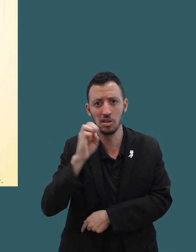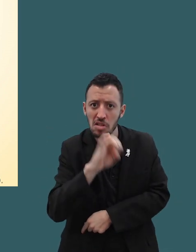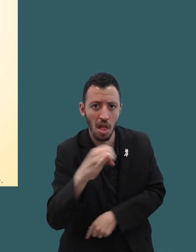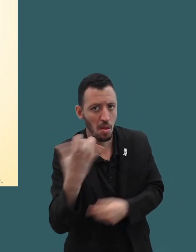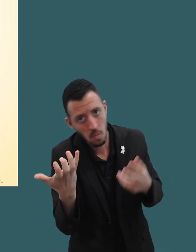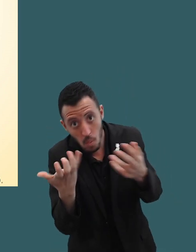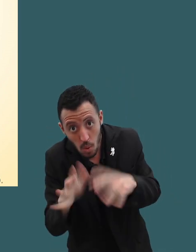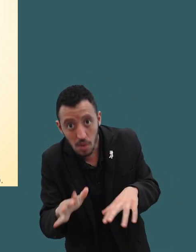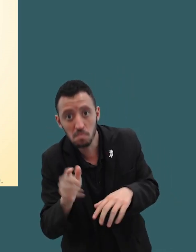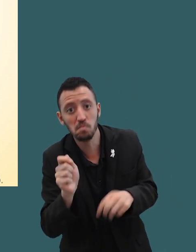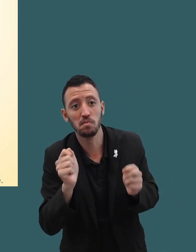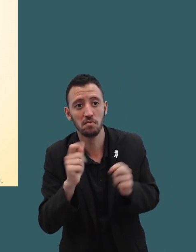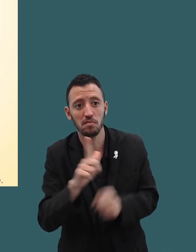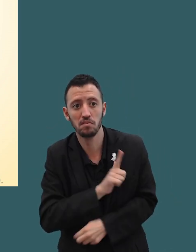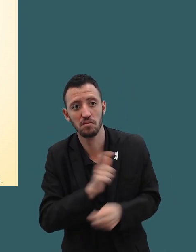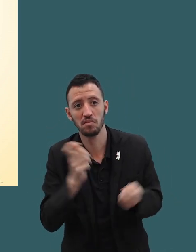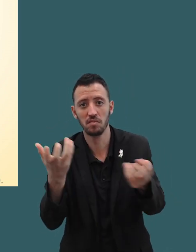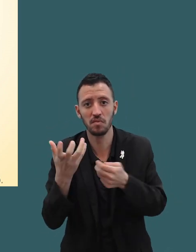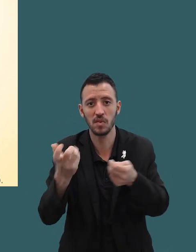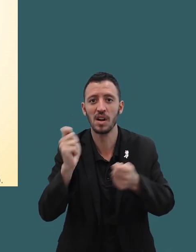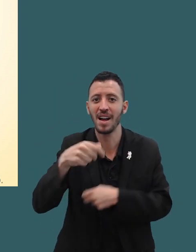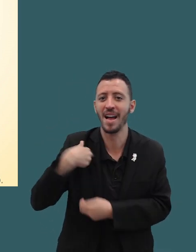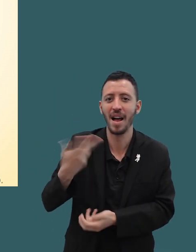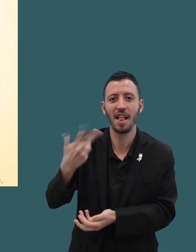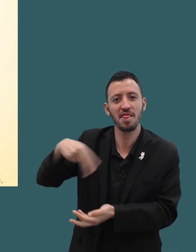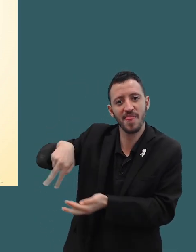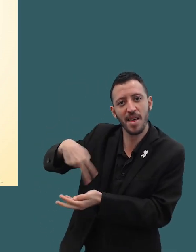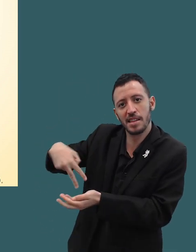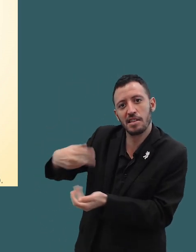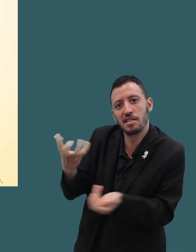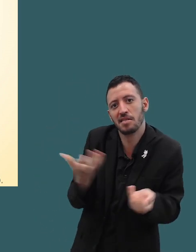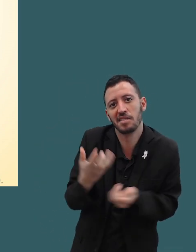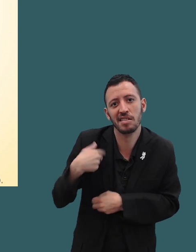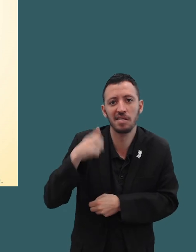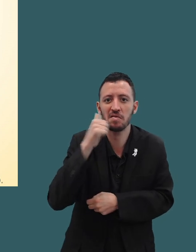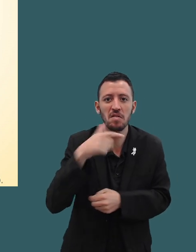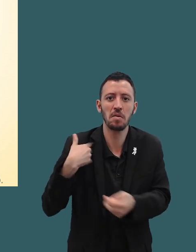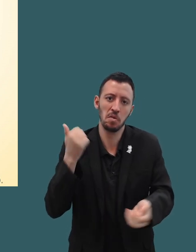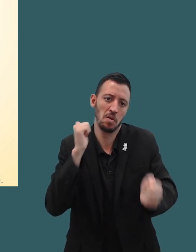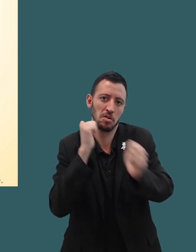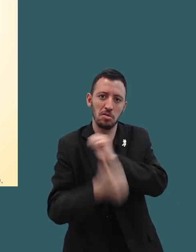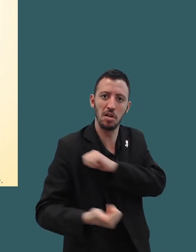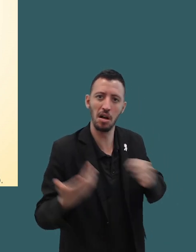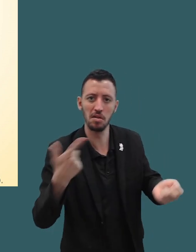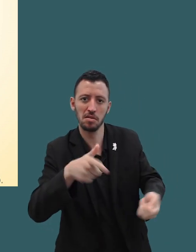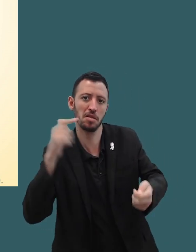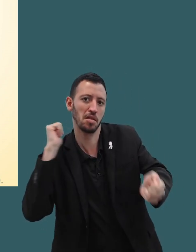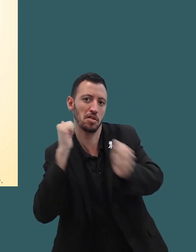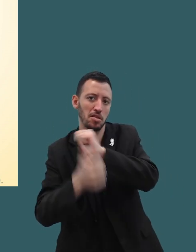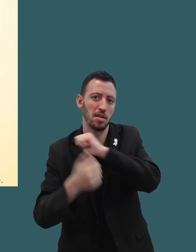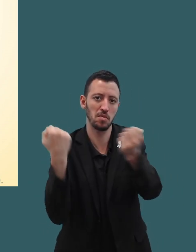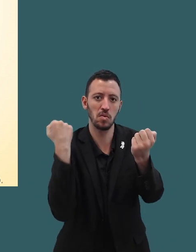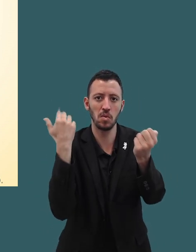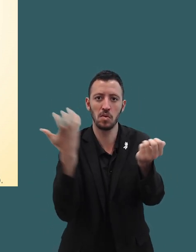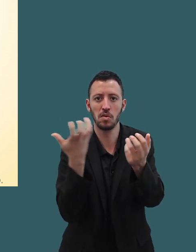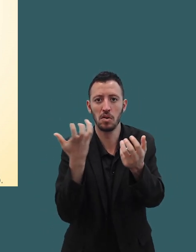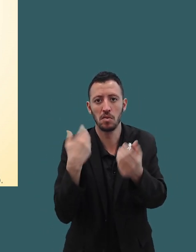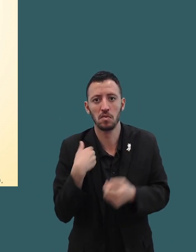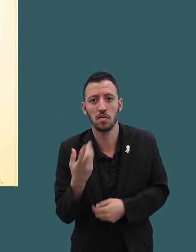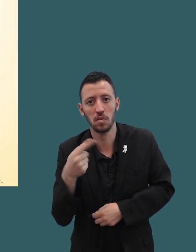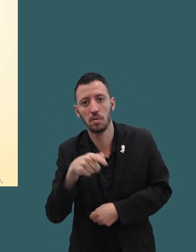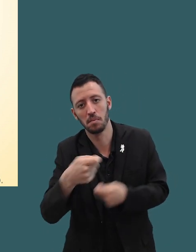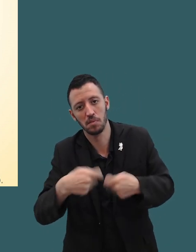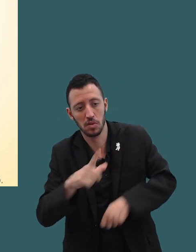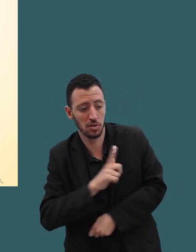ela tem que ela quiser ser dançarina, se ela quiser ser uma atleta, do esporte, mas ela tem o direito a